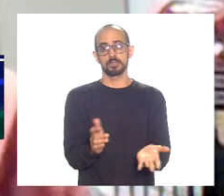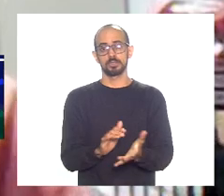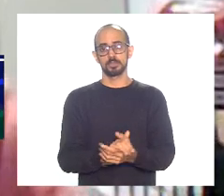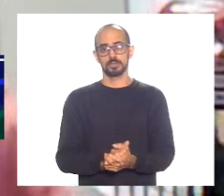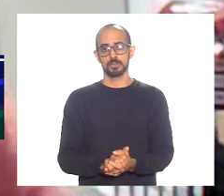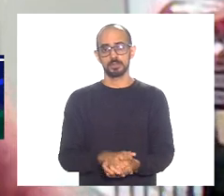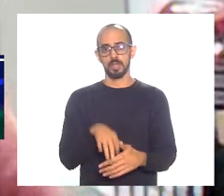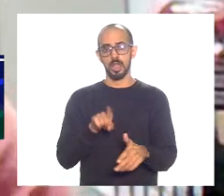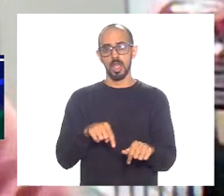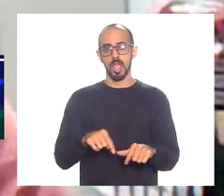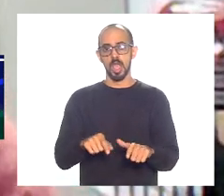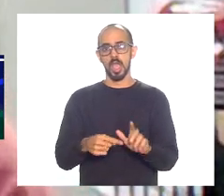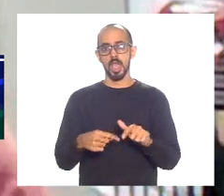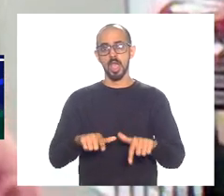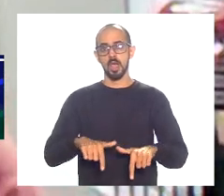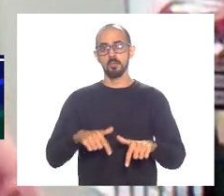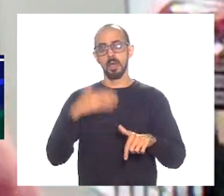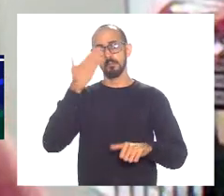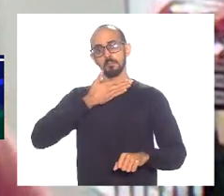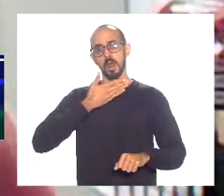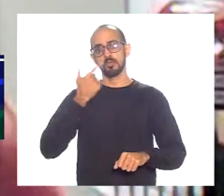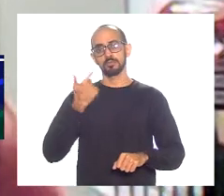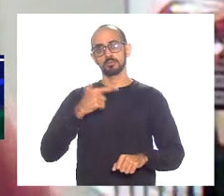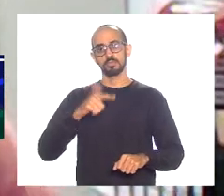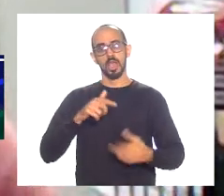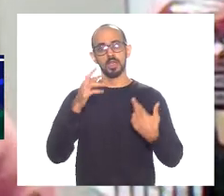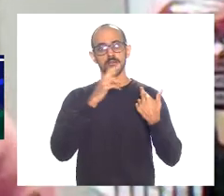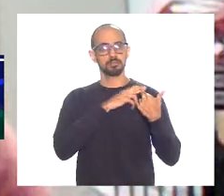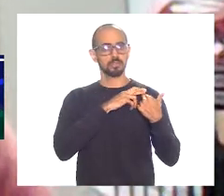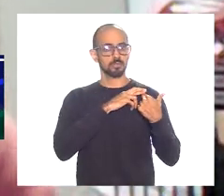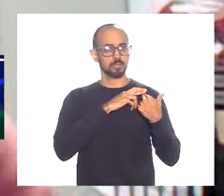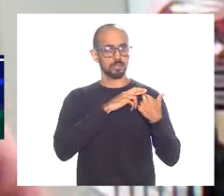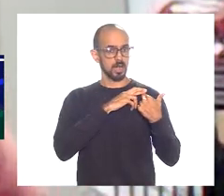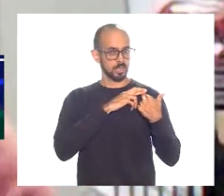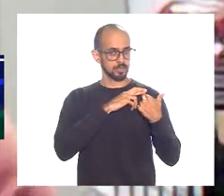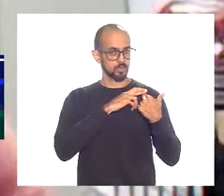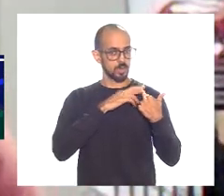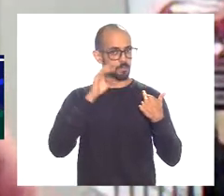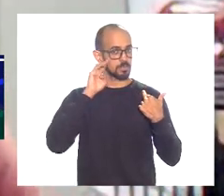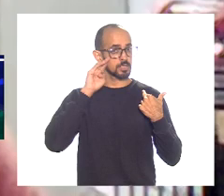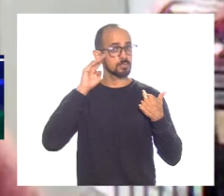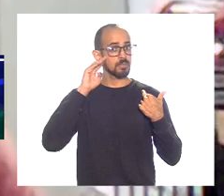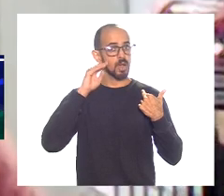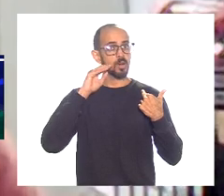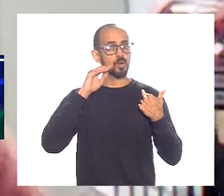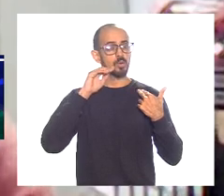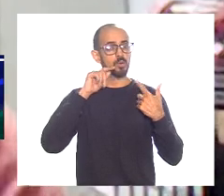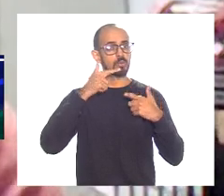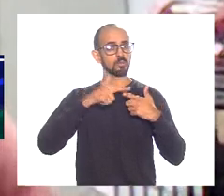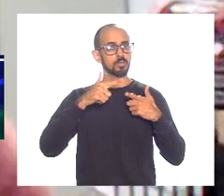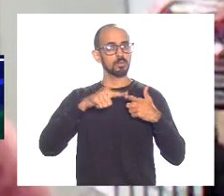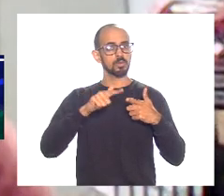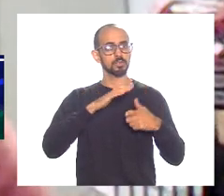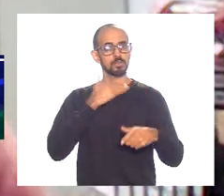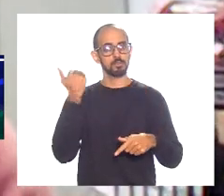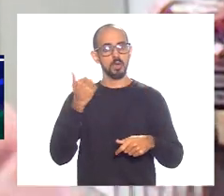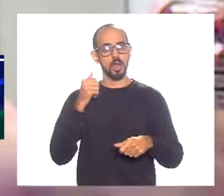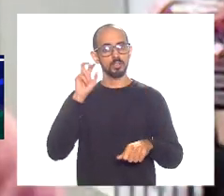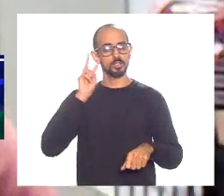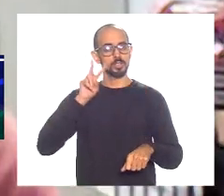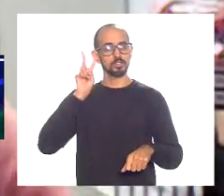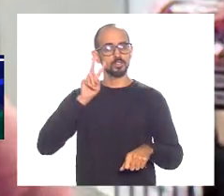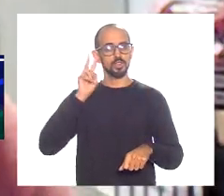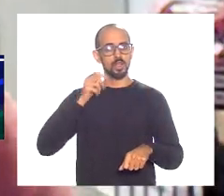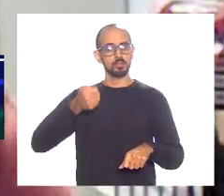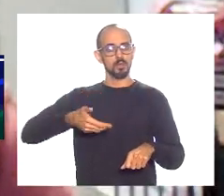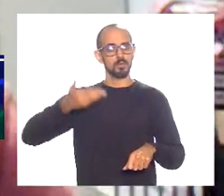É uma demonstração de irresponsabilidade com a principal causa de morte da história